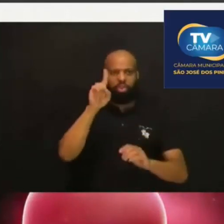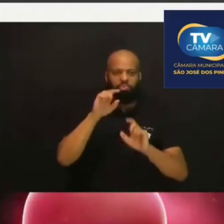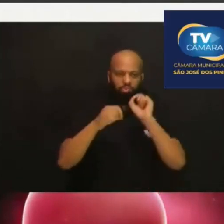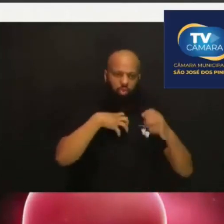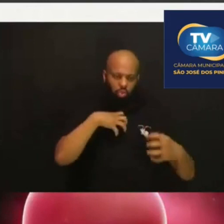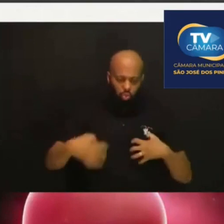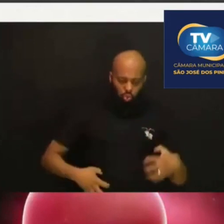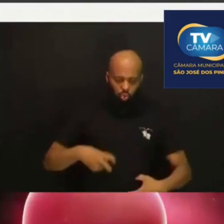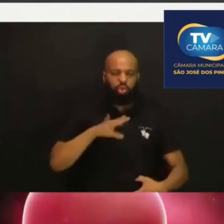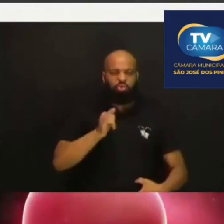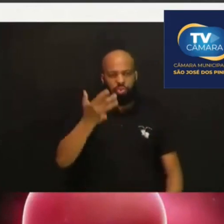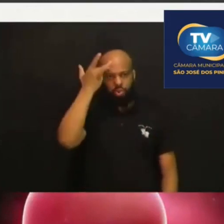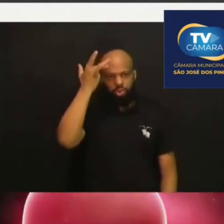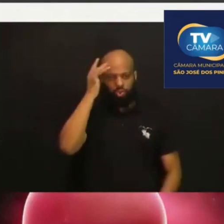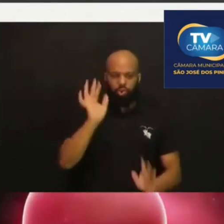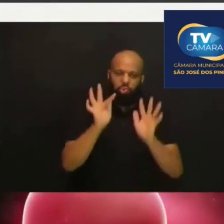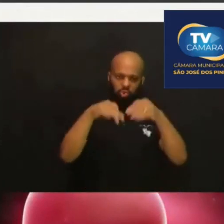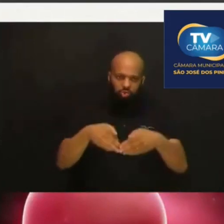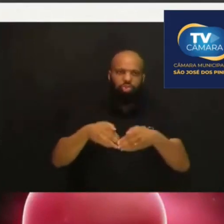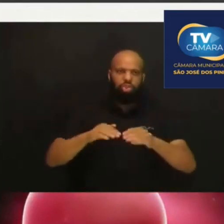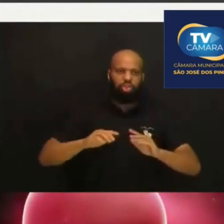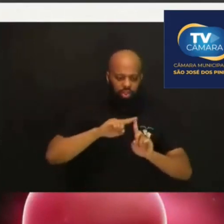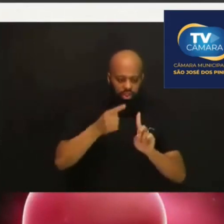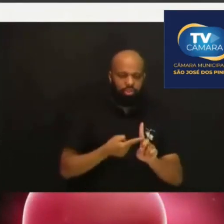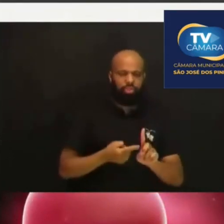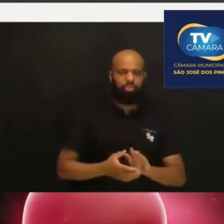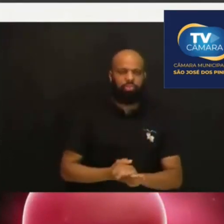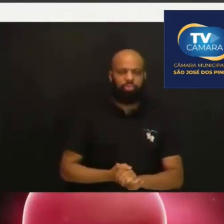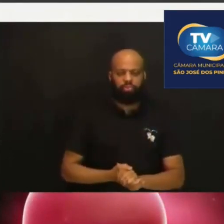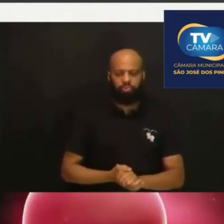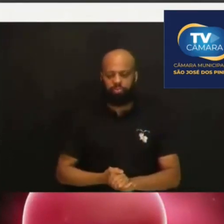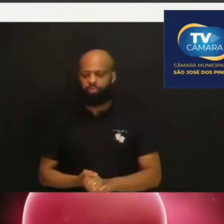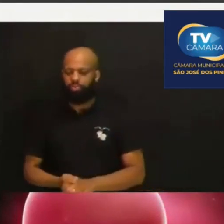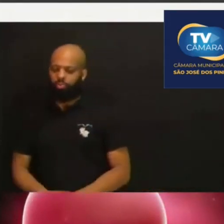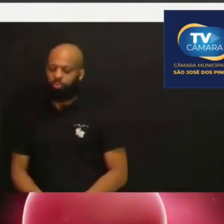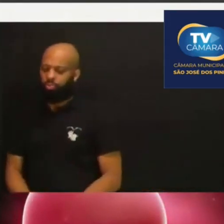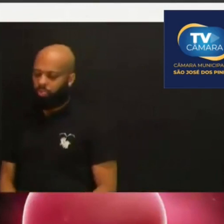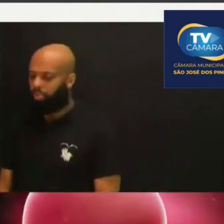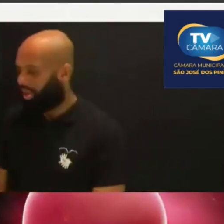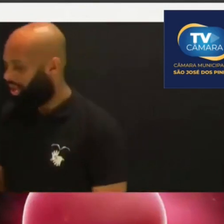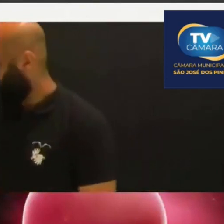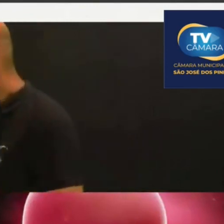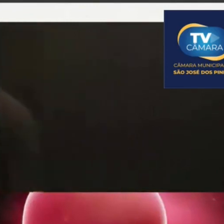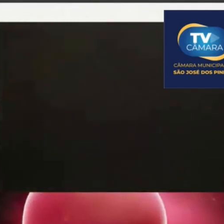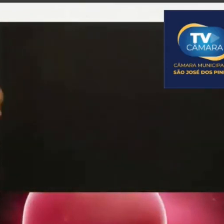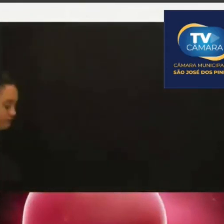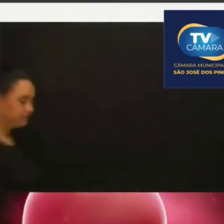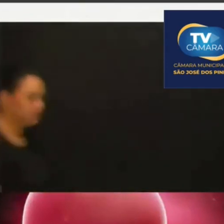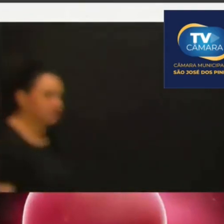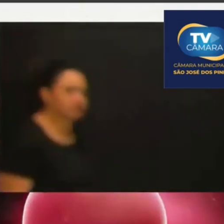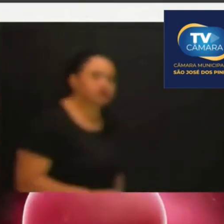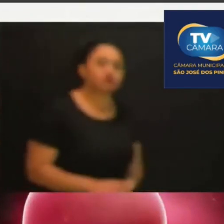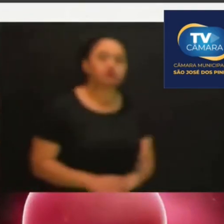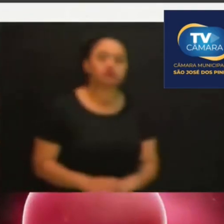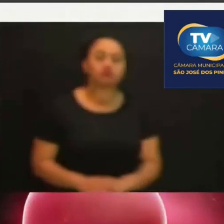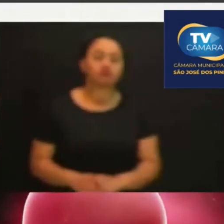vão amadurecer mais para o final da gestação. E só para que os senhores saibam, são os 2 órgãos para os quais eu tenho